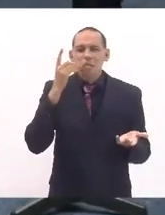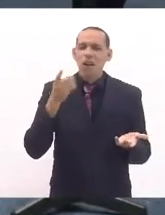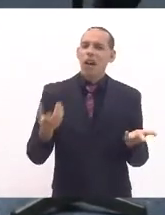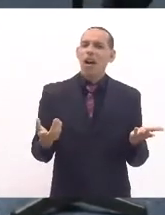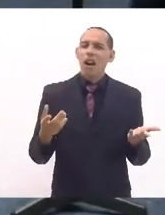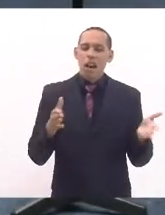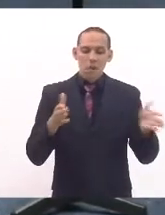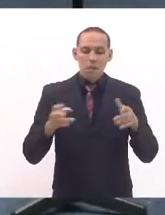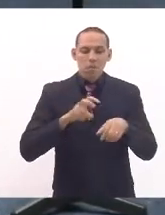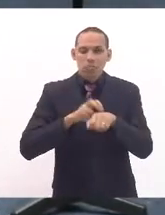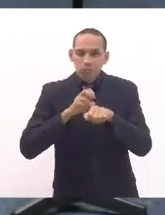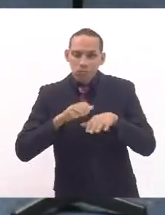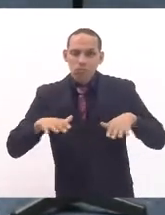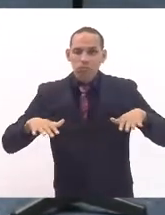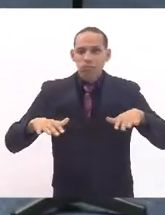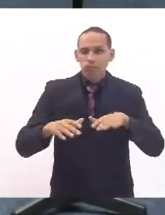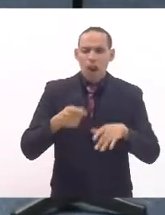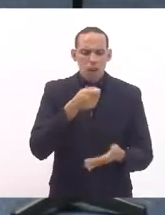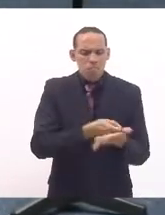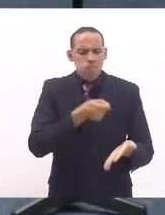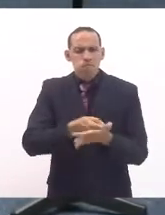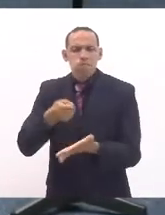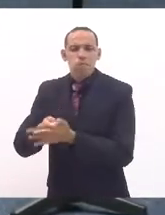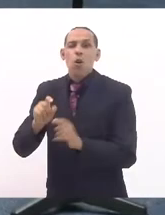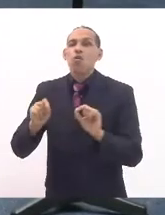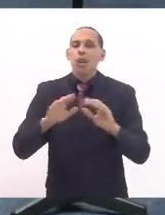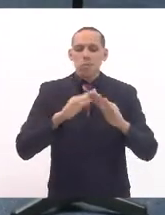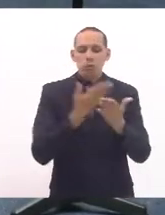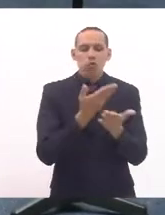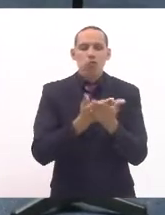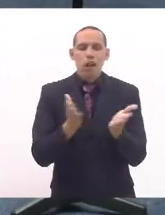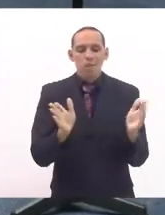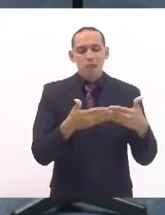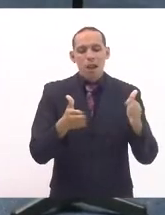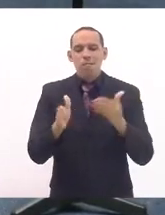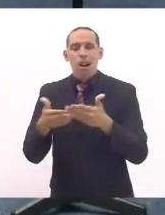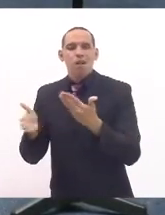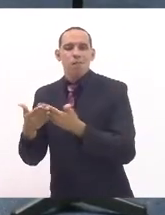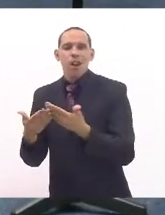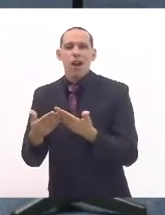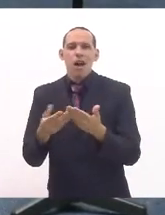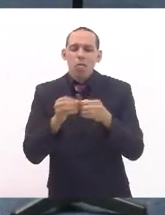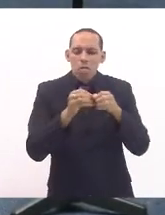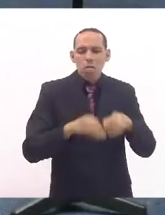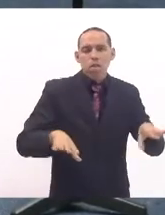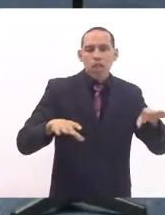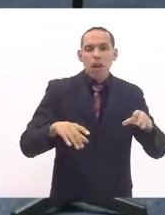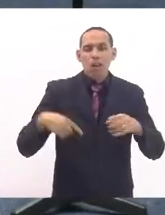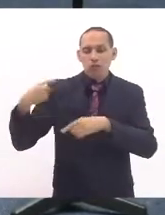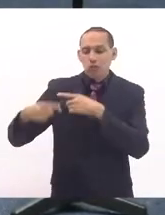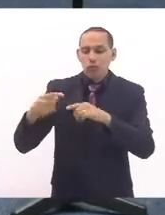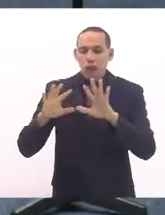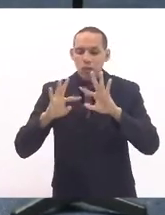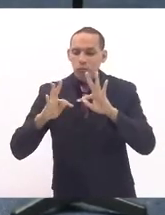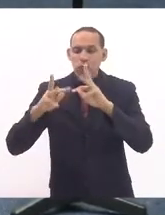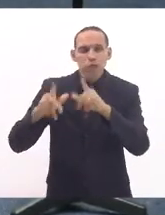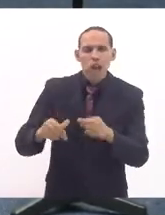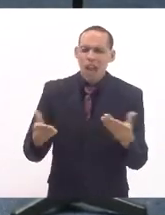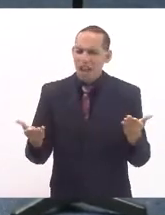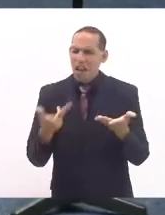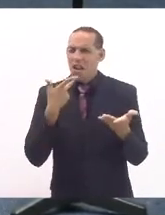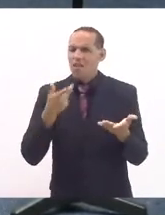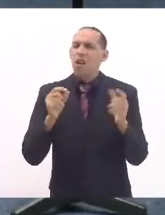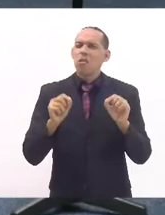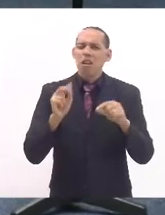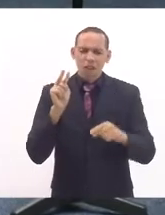a pandemia, exigiram o fechamento de escolas, prejudicaram toda uma geração, e agora vem dizer